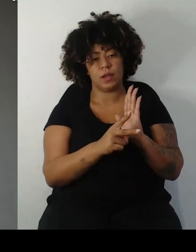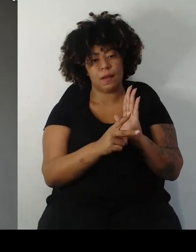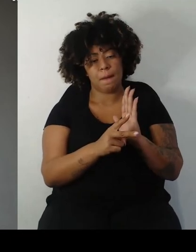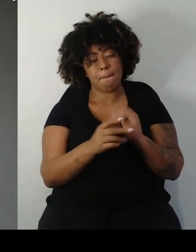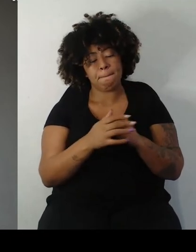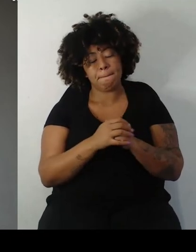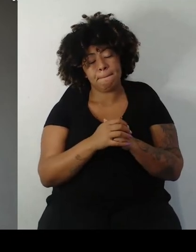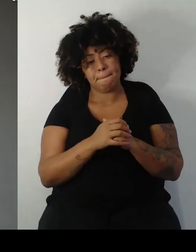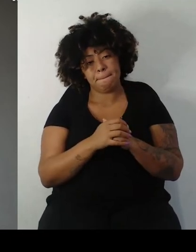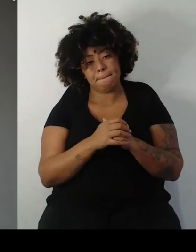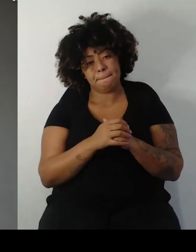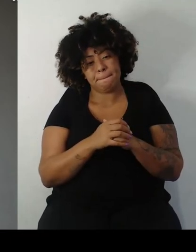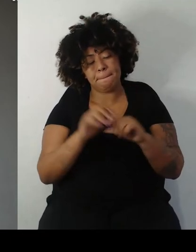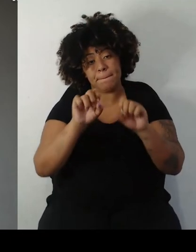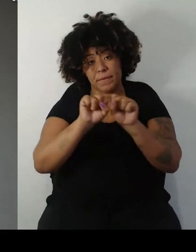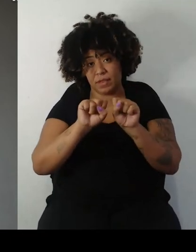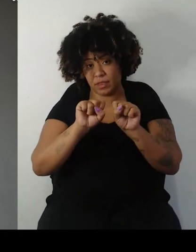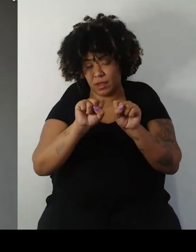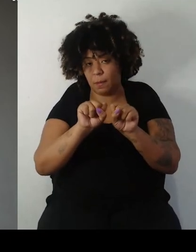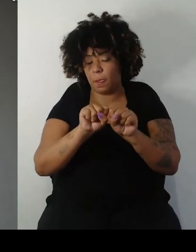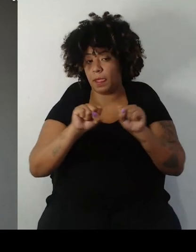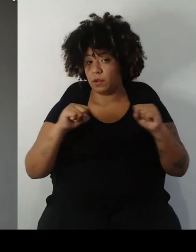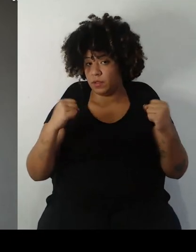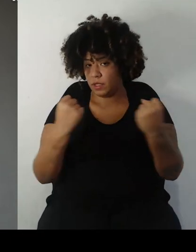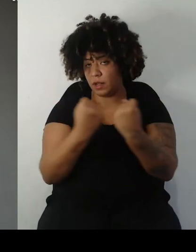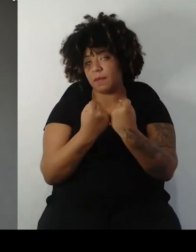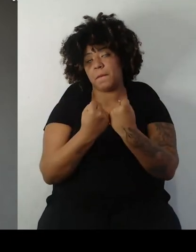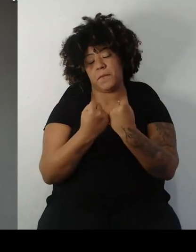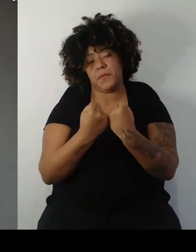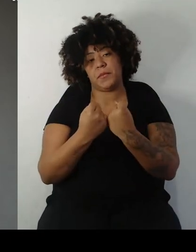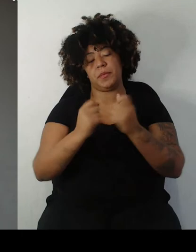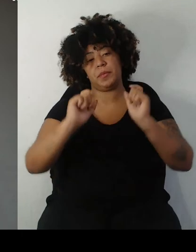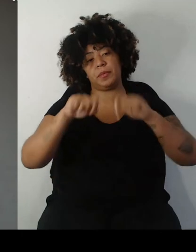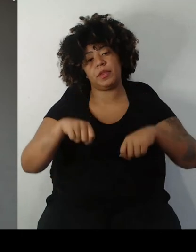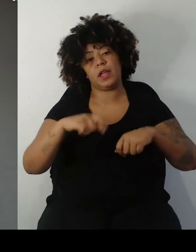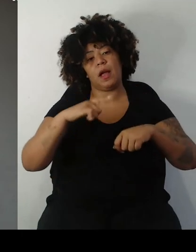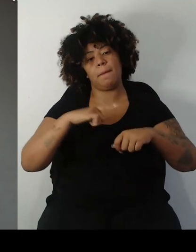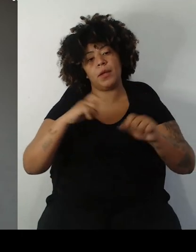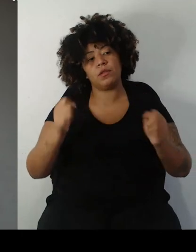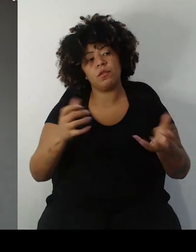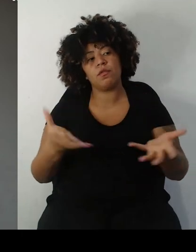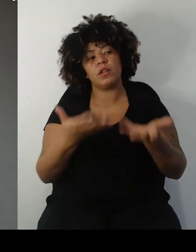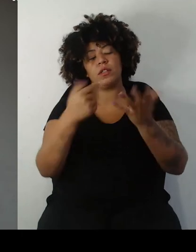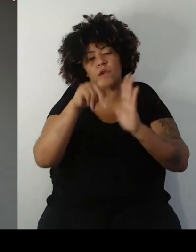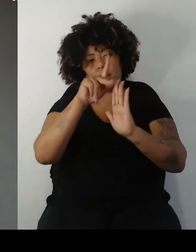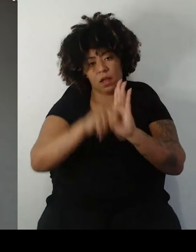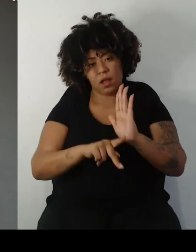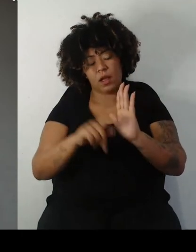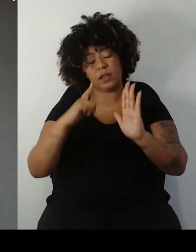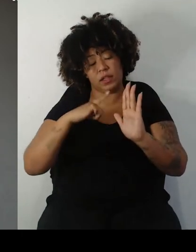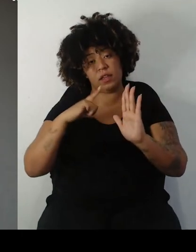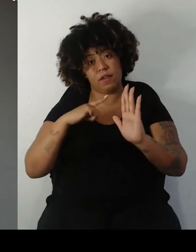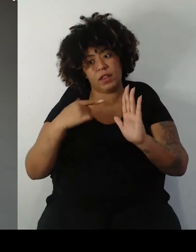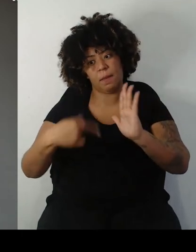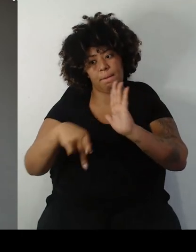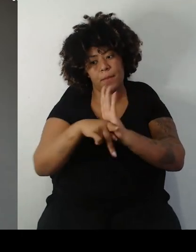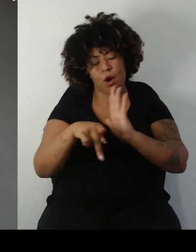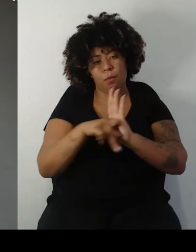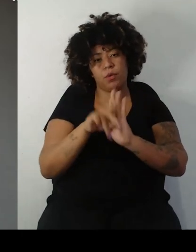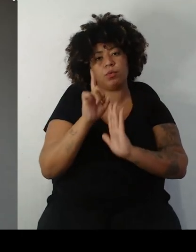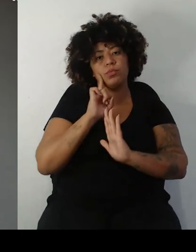né ele também é dar início a um projeto de que depois se tornará o catálogo da exposição então